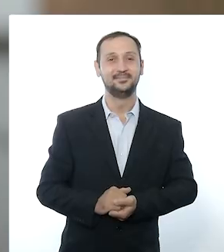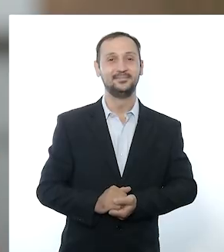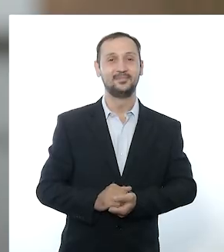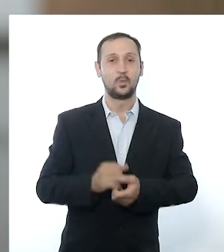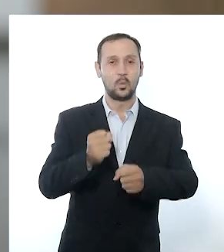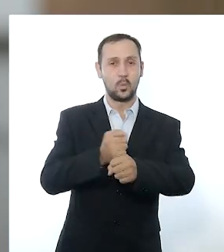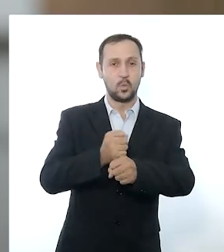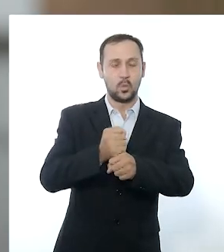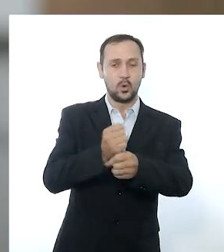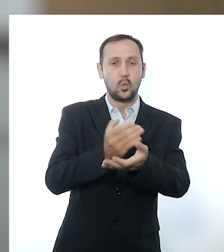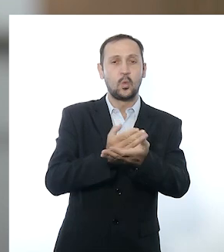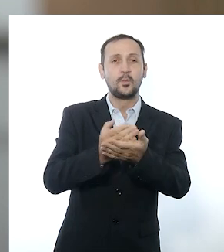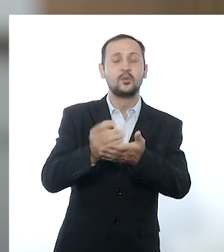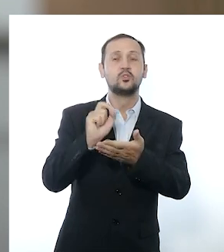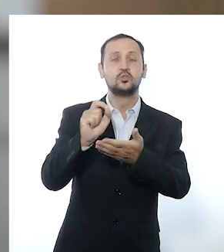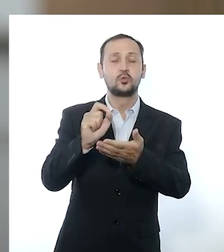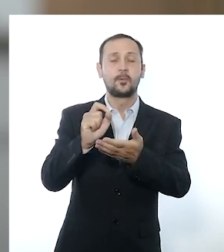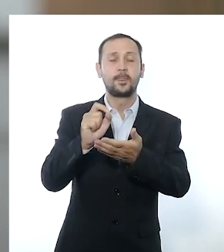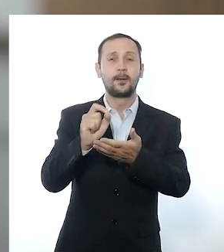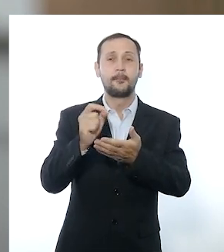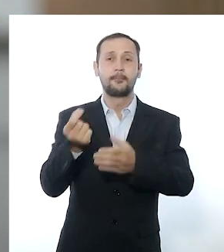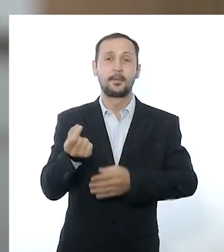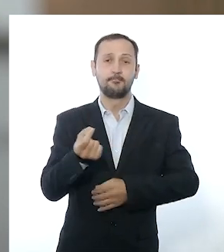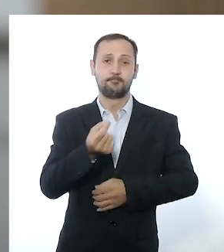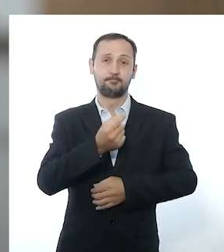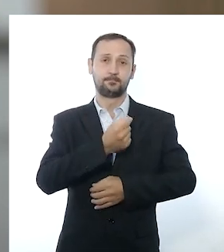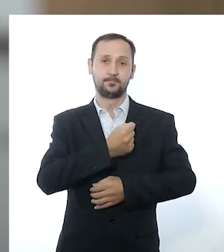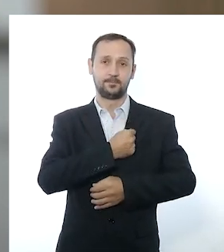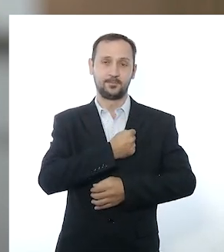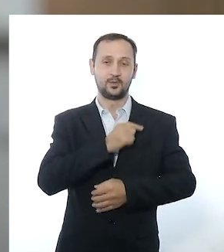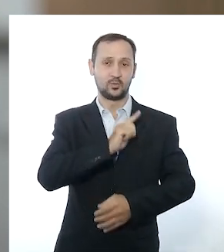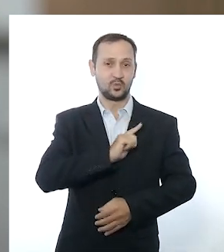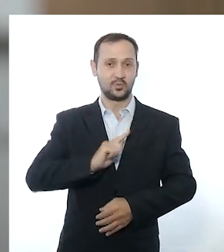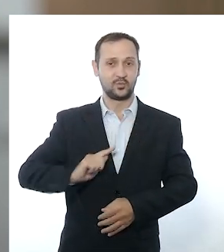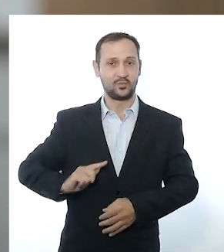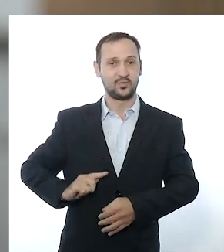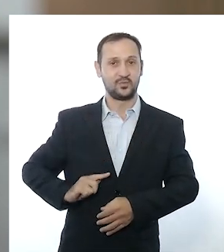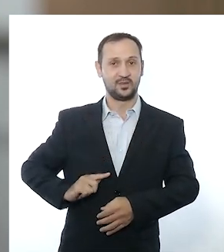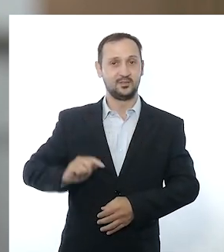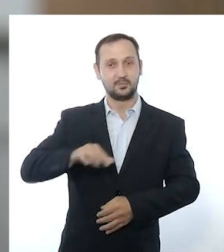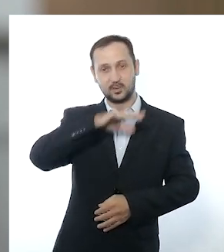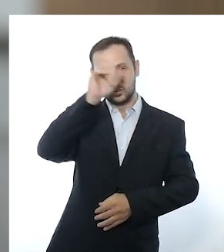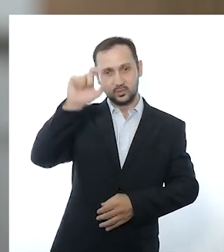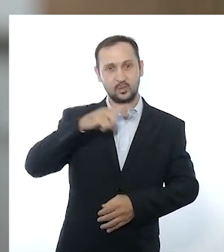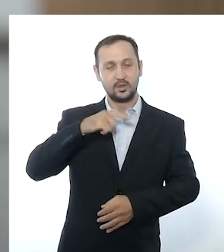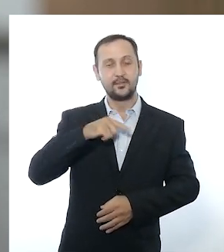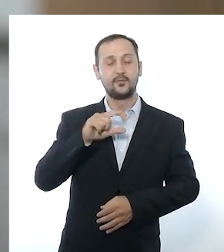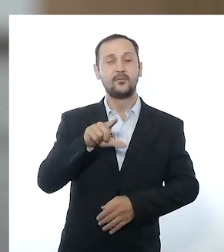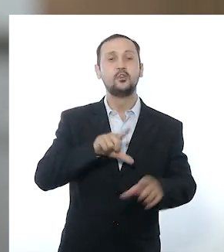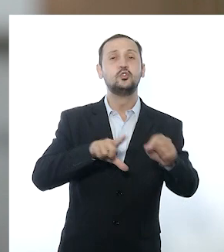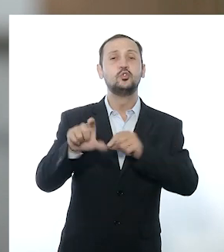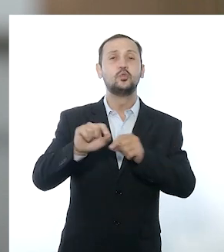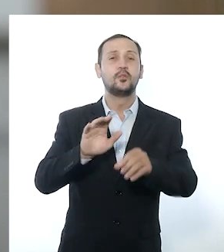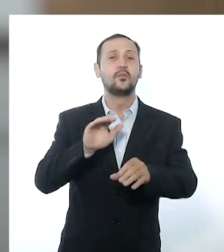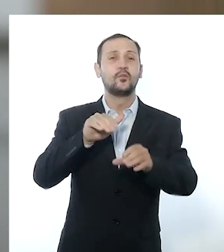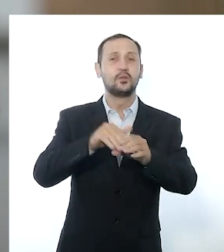O ano começa com a recondução de Reinaldo Azambuja ao cargo de governador. Ele foi escolhido por